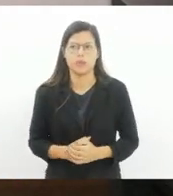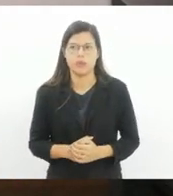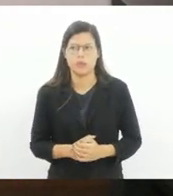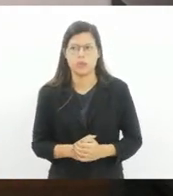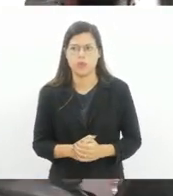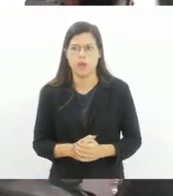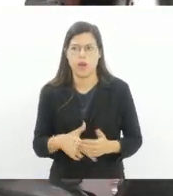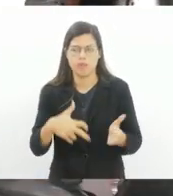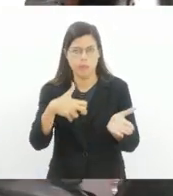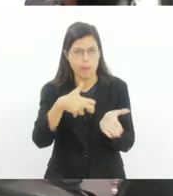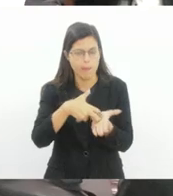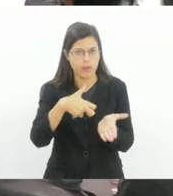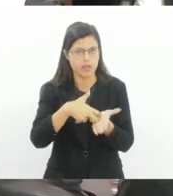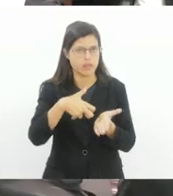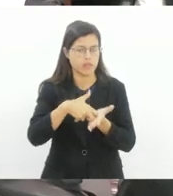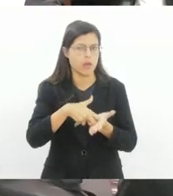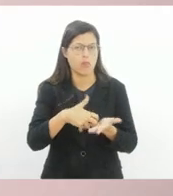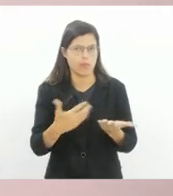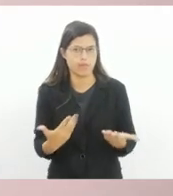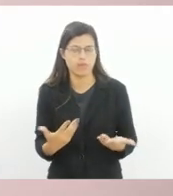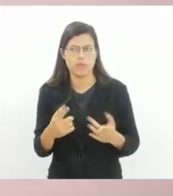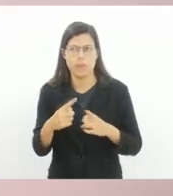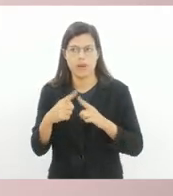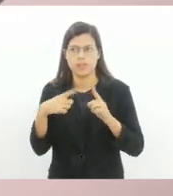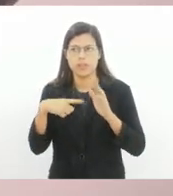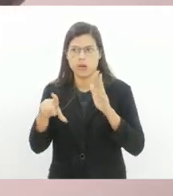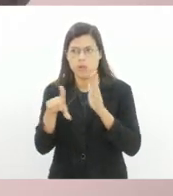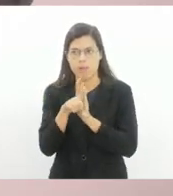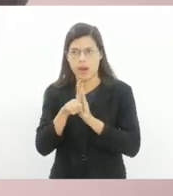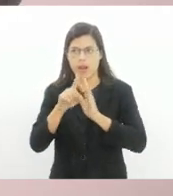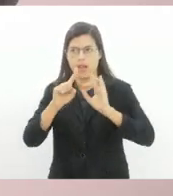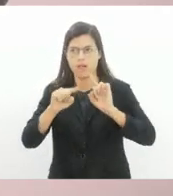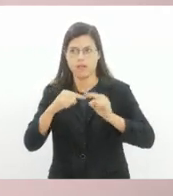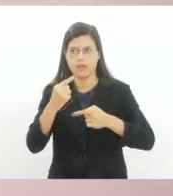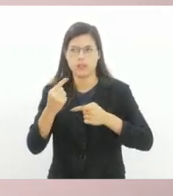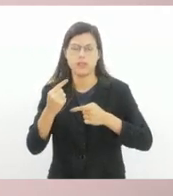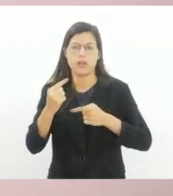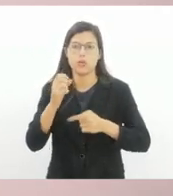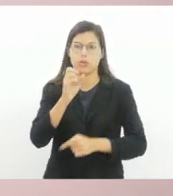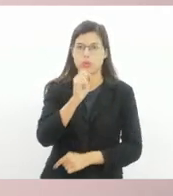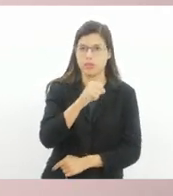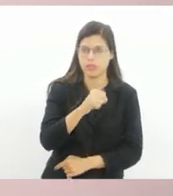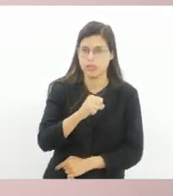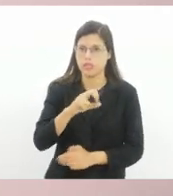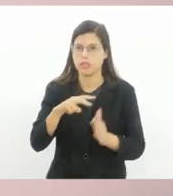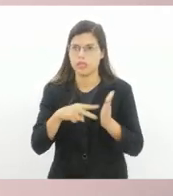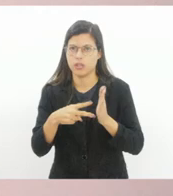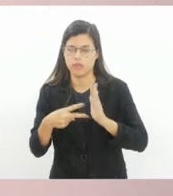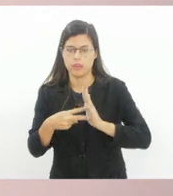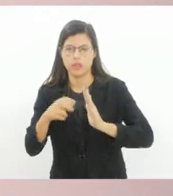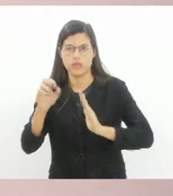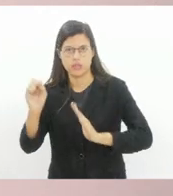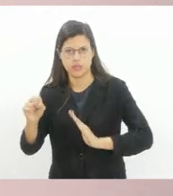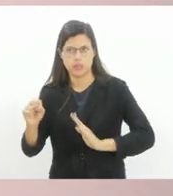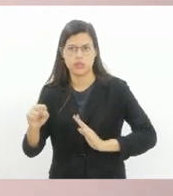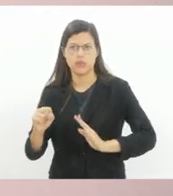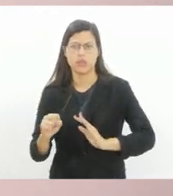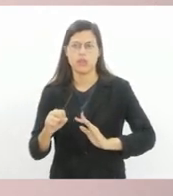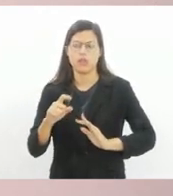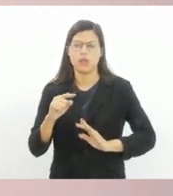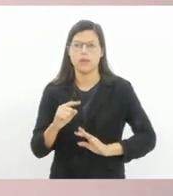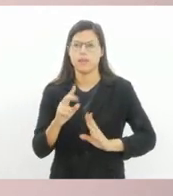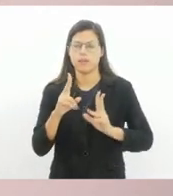a punição em si, mas tem uma lei muito avançada do sim é sim, né, do só sim é sim, que coloca